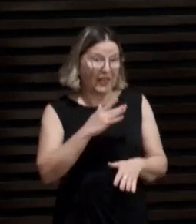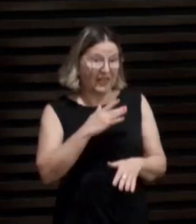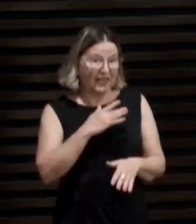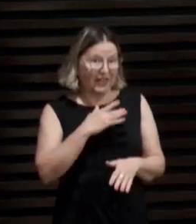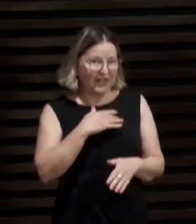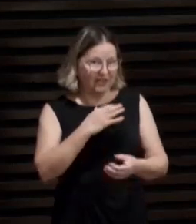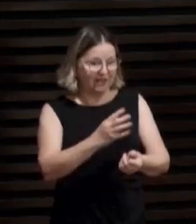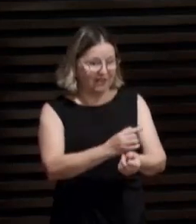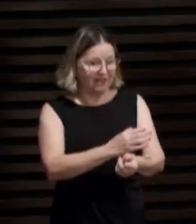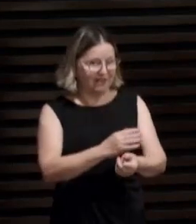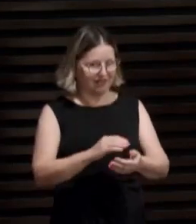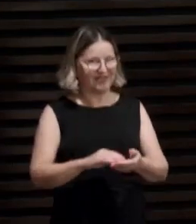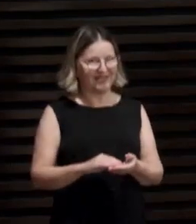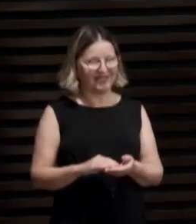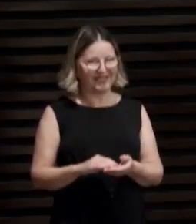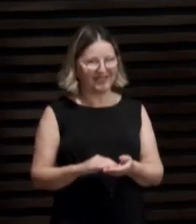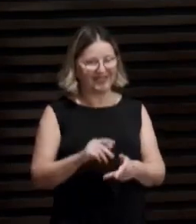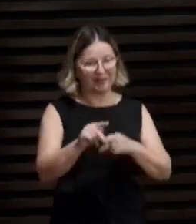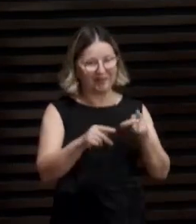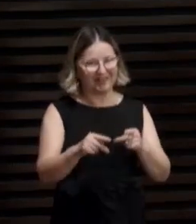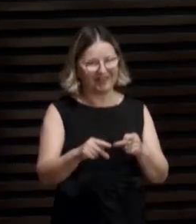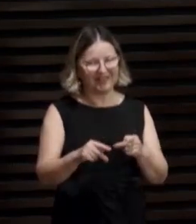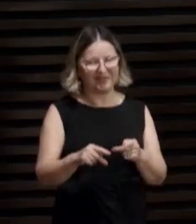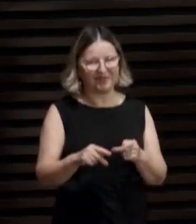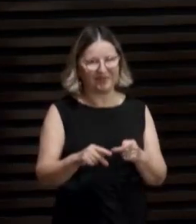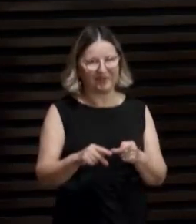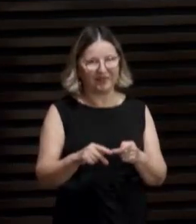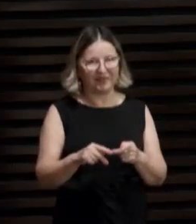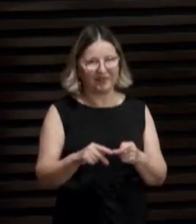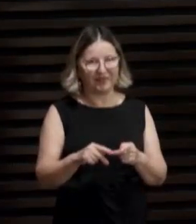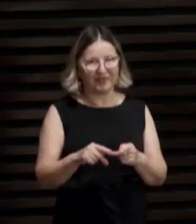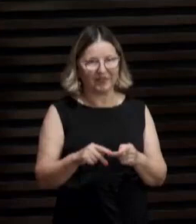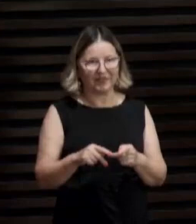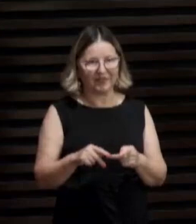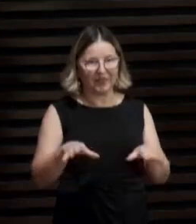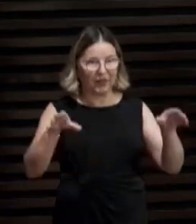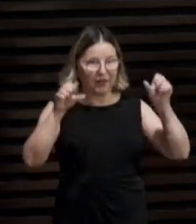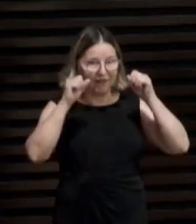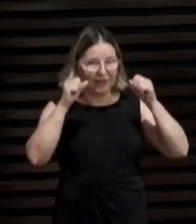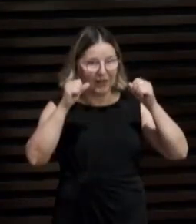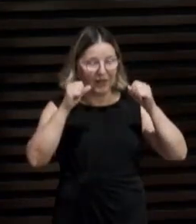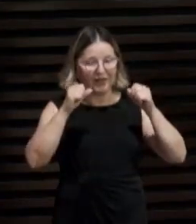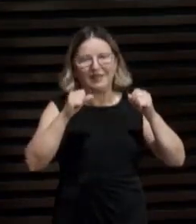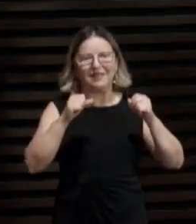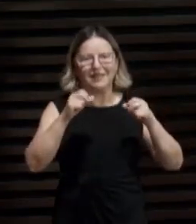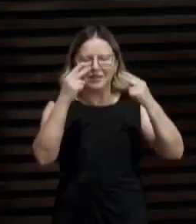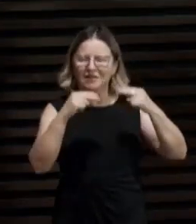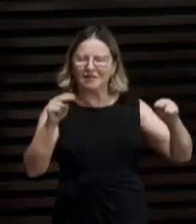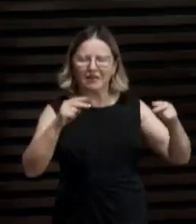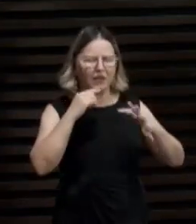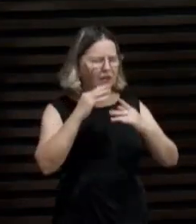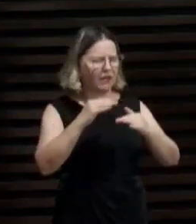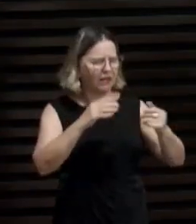tocar música. Ele vai fazer as pessoas se alegrarem. Um saltério, gaita,